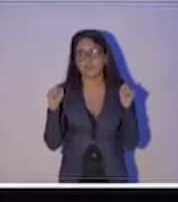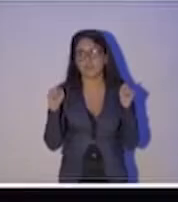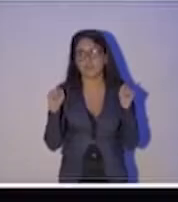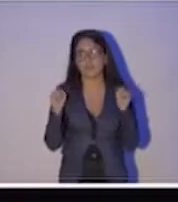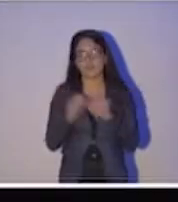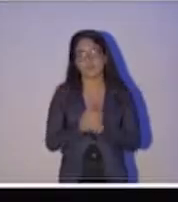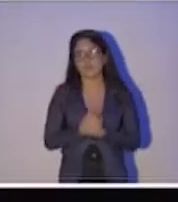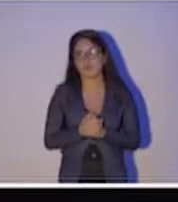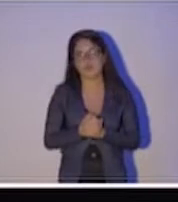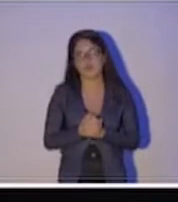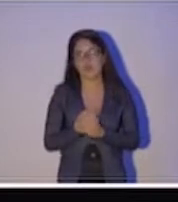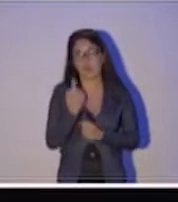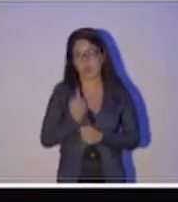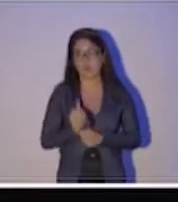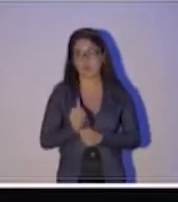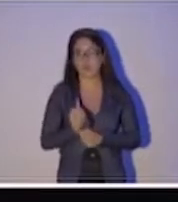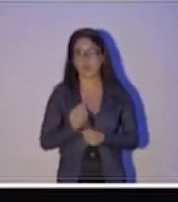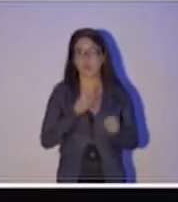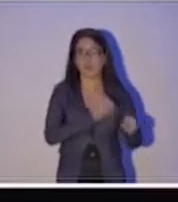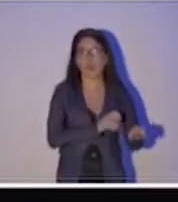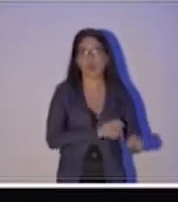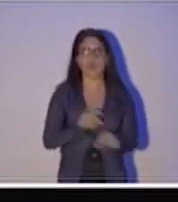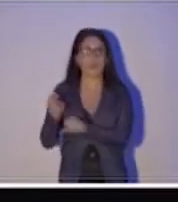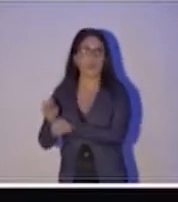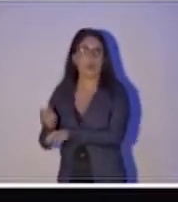pura. Tem.